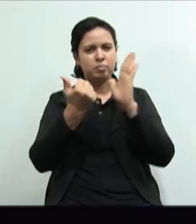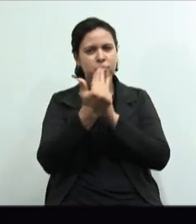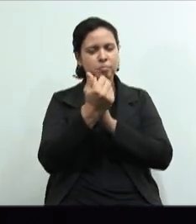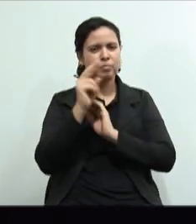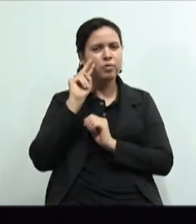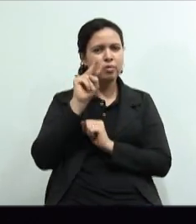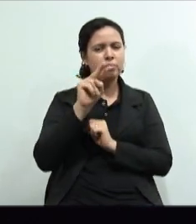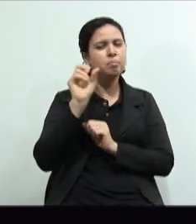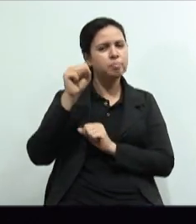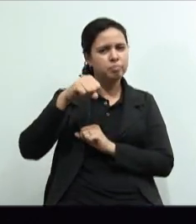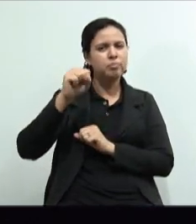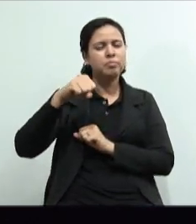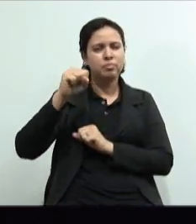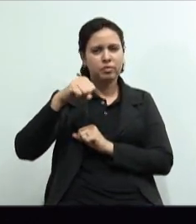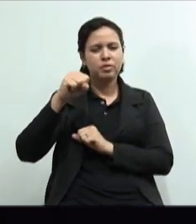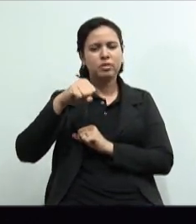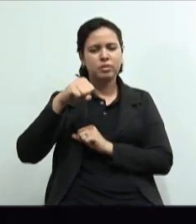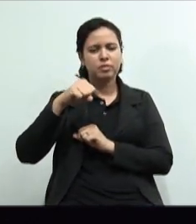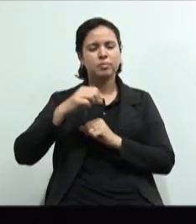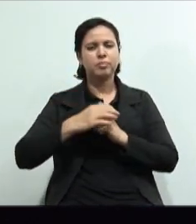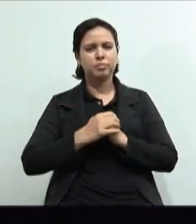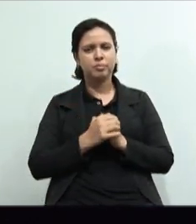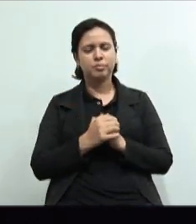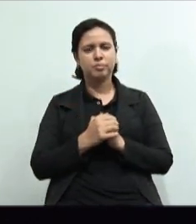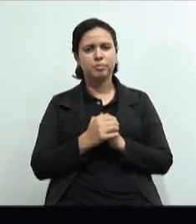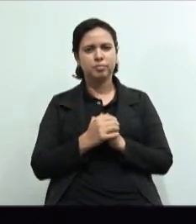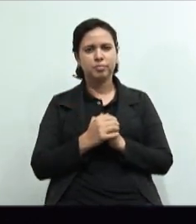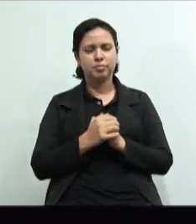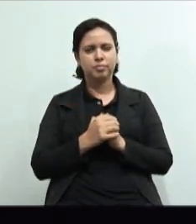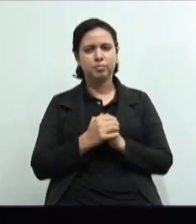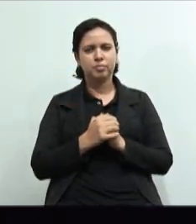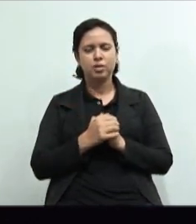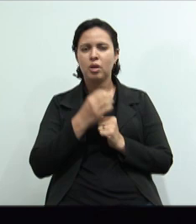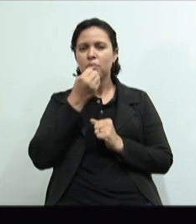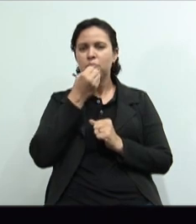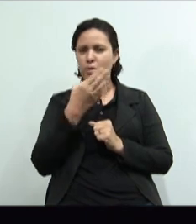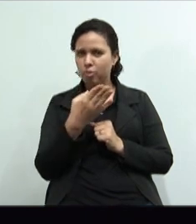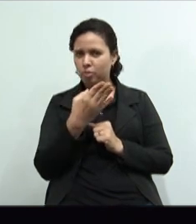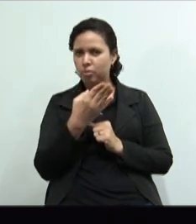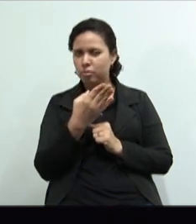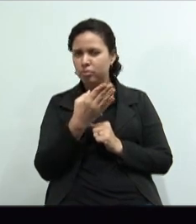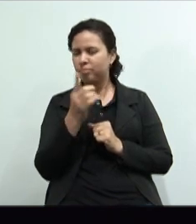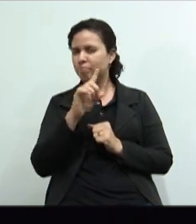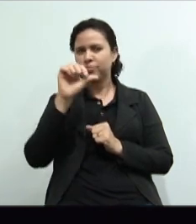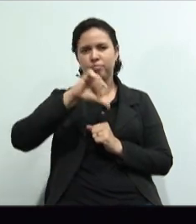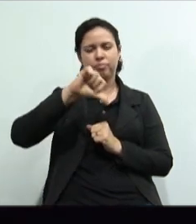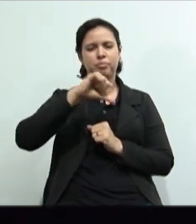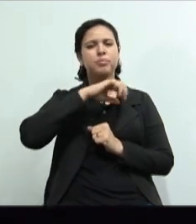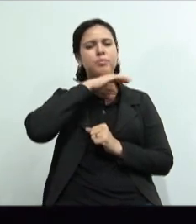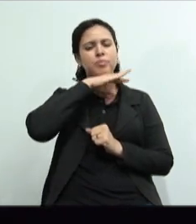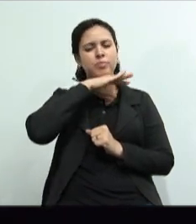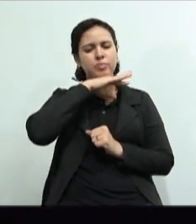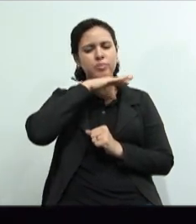Sim, aparece, né? Ruim, mas aparece. A imagem é boa? Não. A imagem tá péssima.